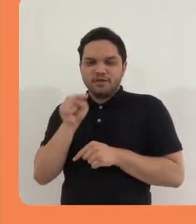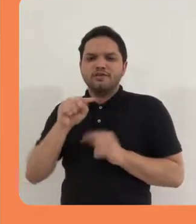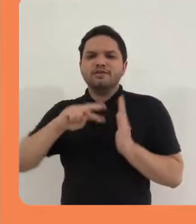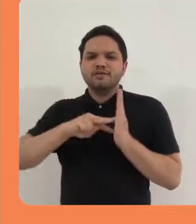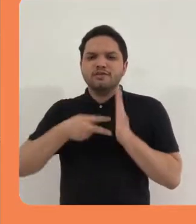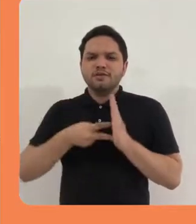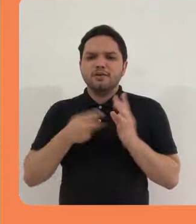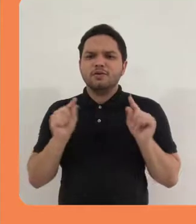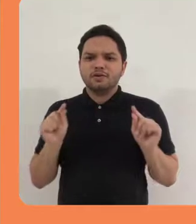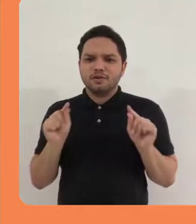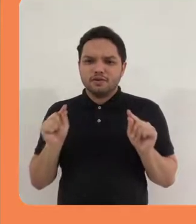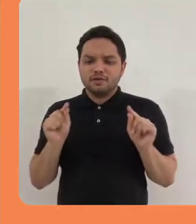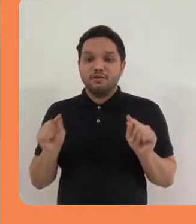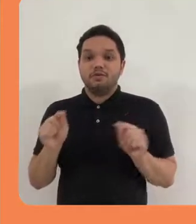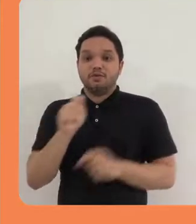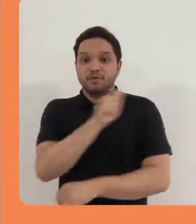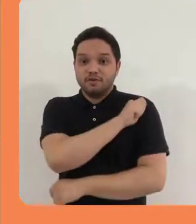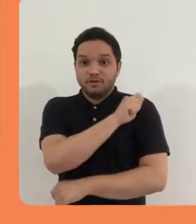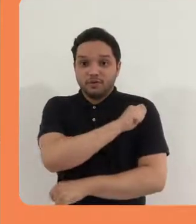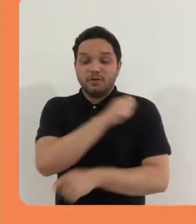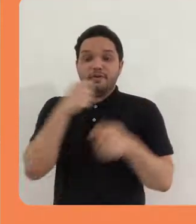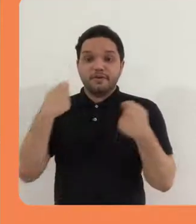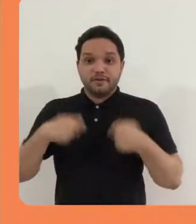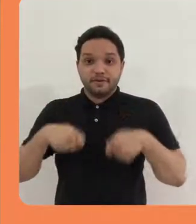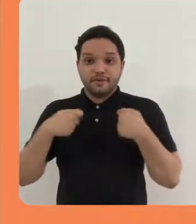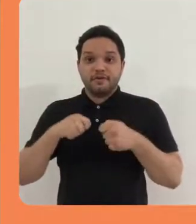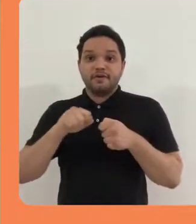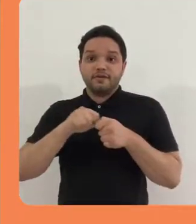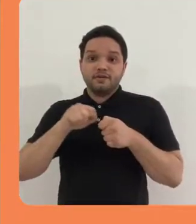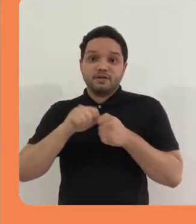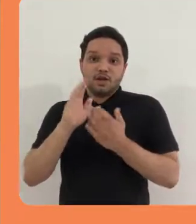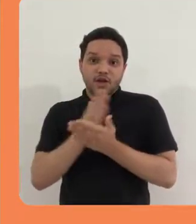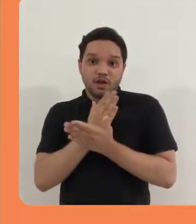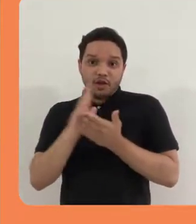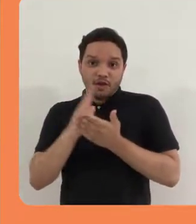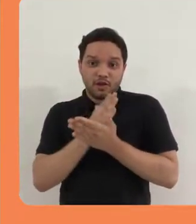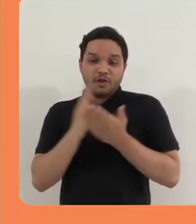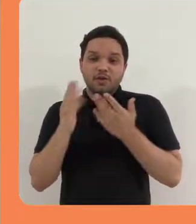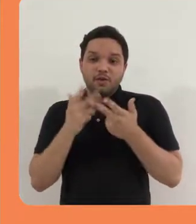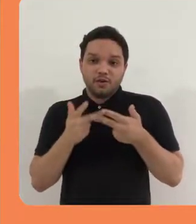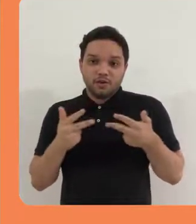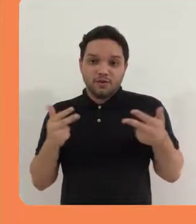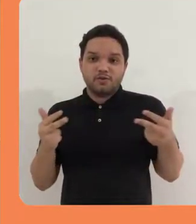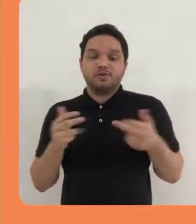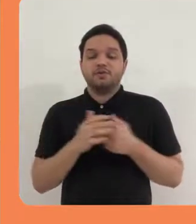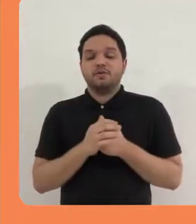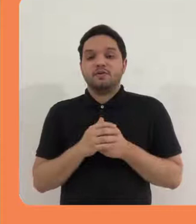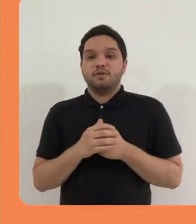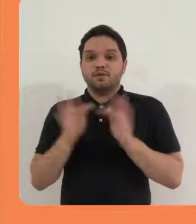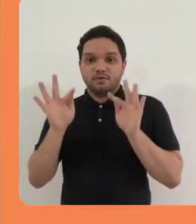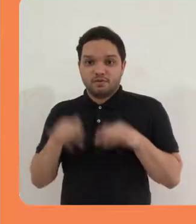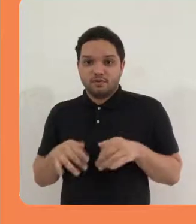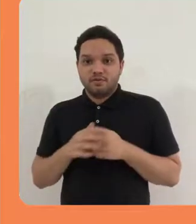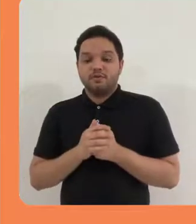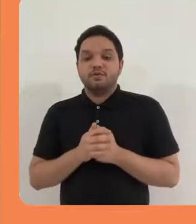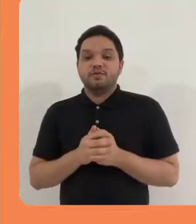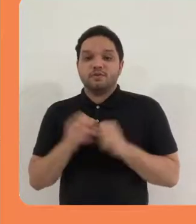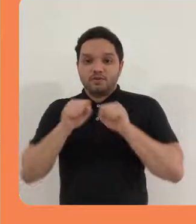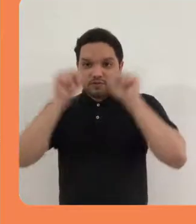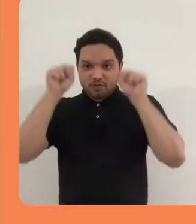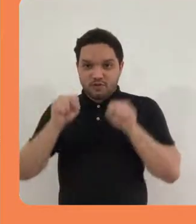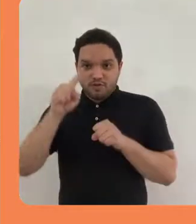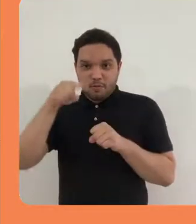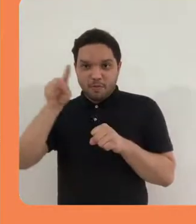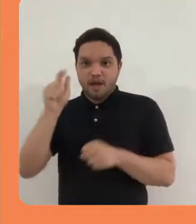Quadradinho pontilhado que indica aqui o aluno precisa fazer algumas ações para